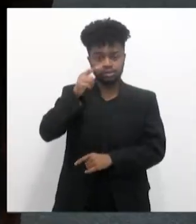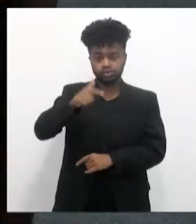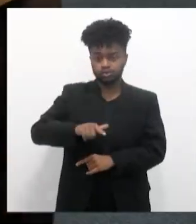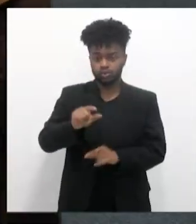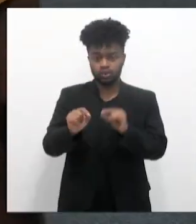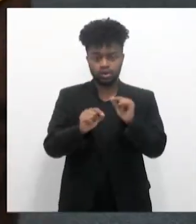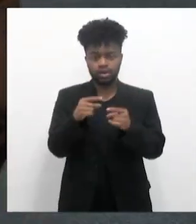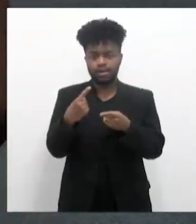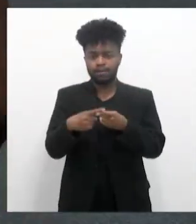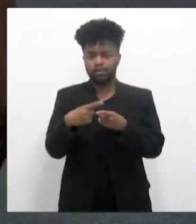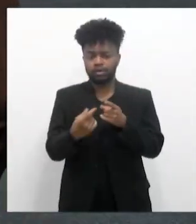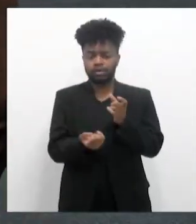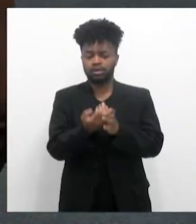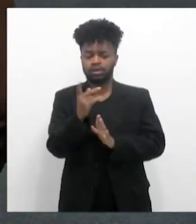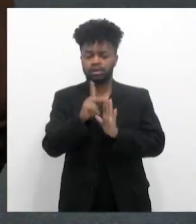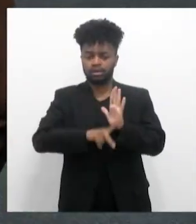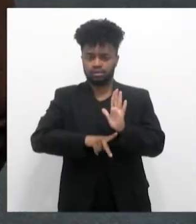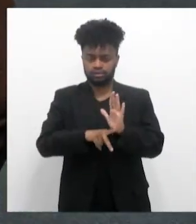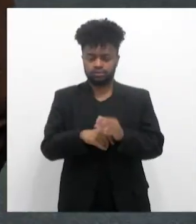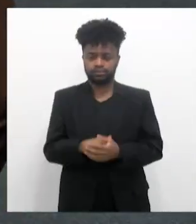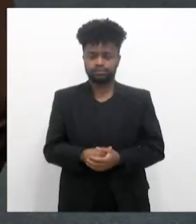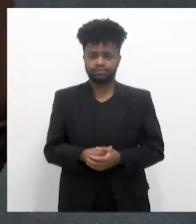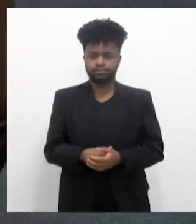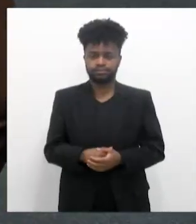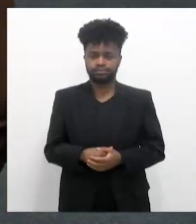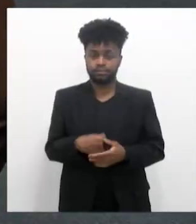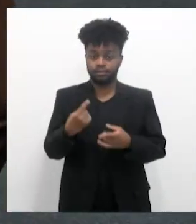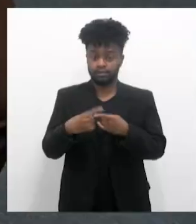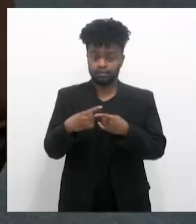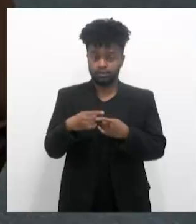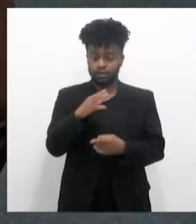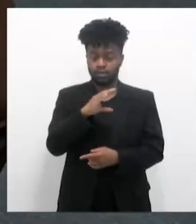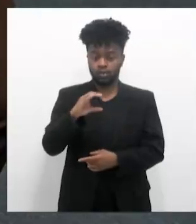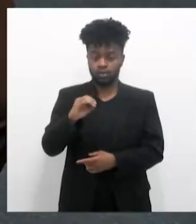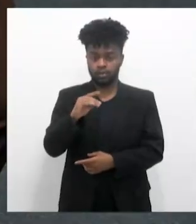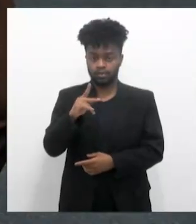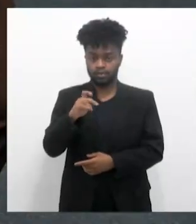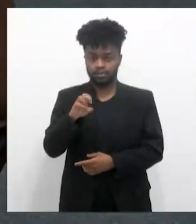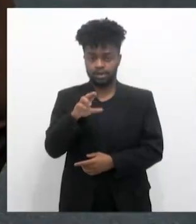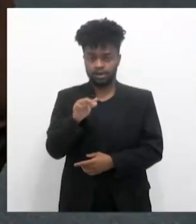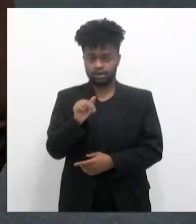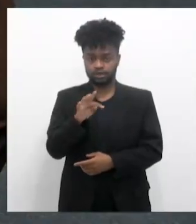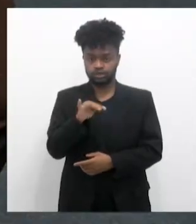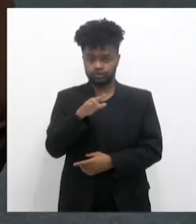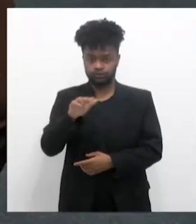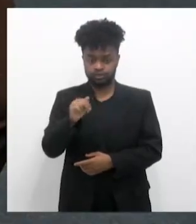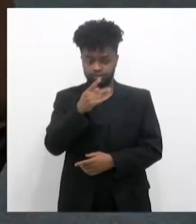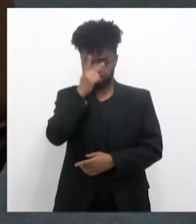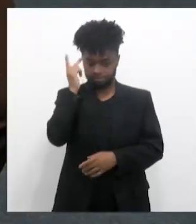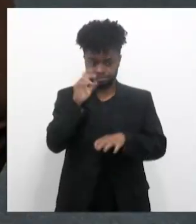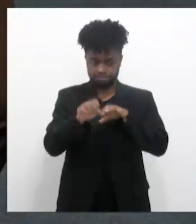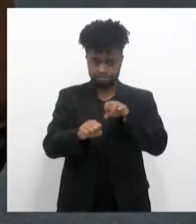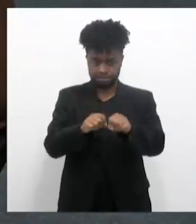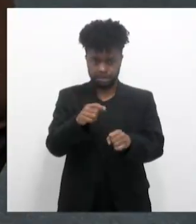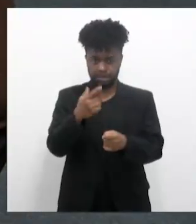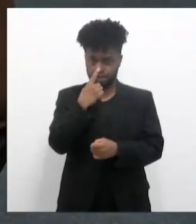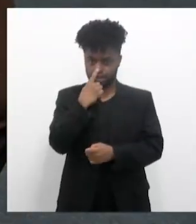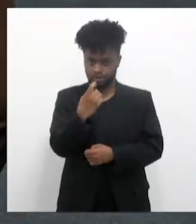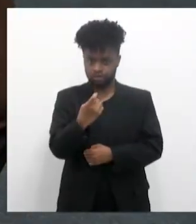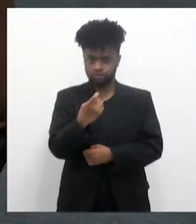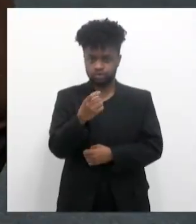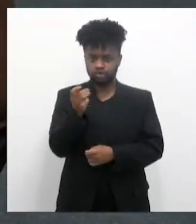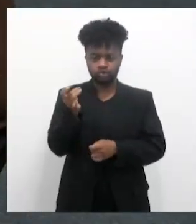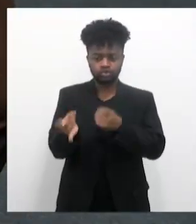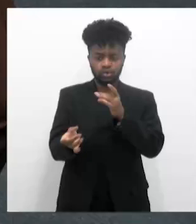o porquê desse projeto. Lembrando que as cooperativas de catadores e catadoras jogam um